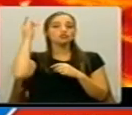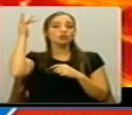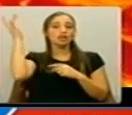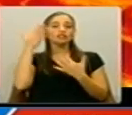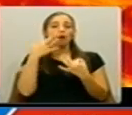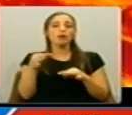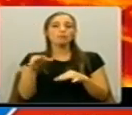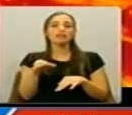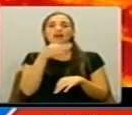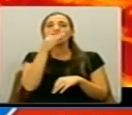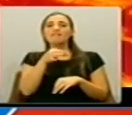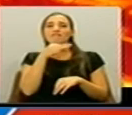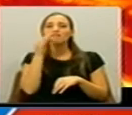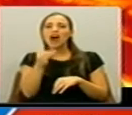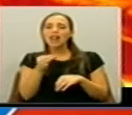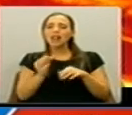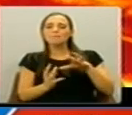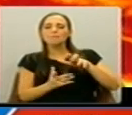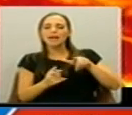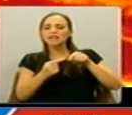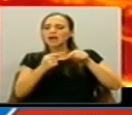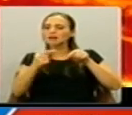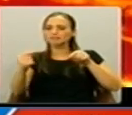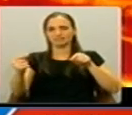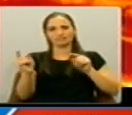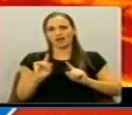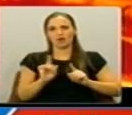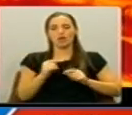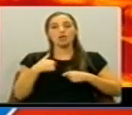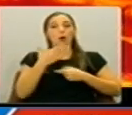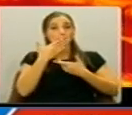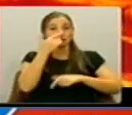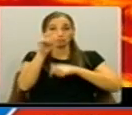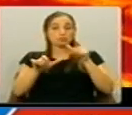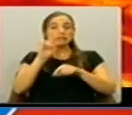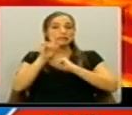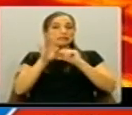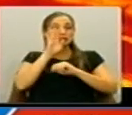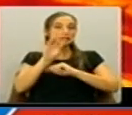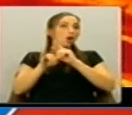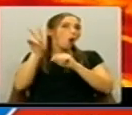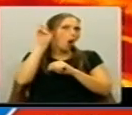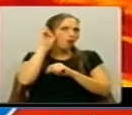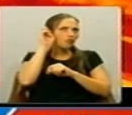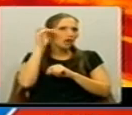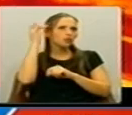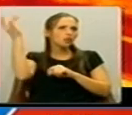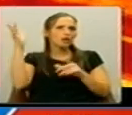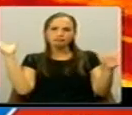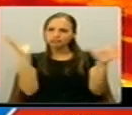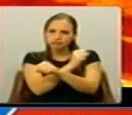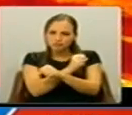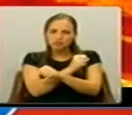muito em alinhamentos planetários. Ora, eu peço aos nossos telespectadores que sempre que ouvirem alguma teoria catastrofista associada a